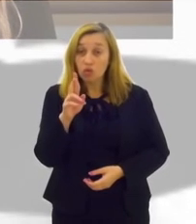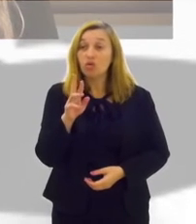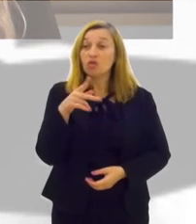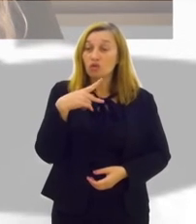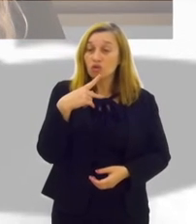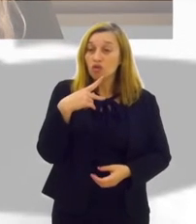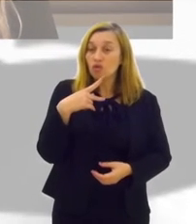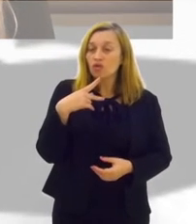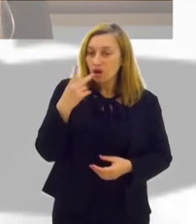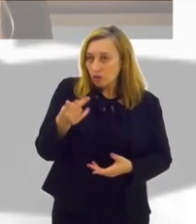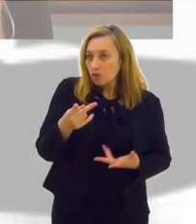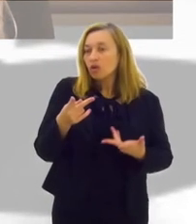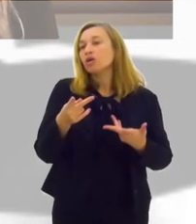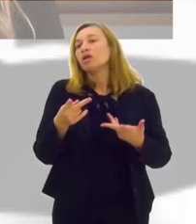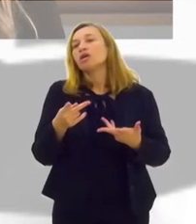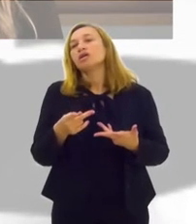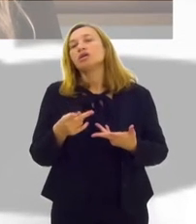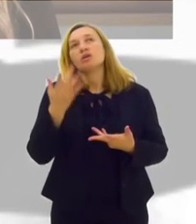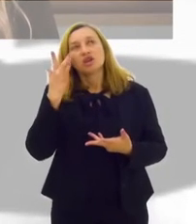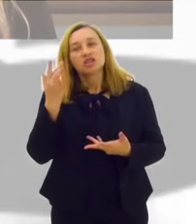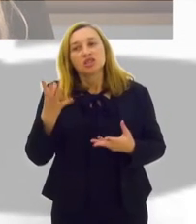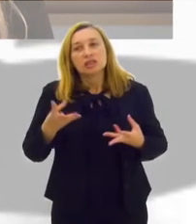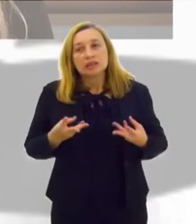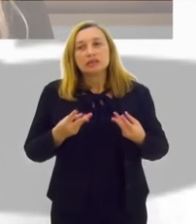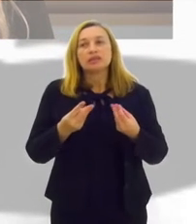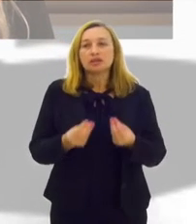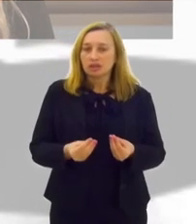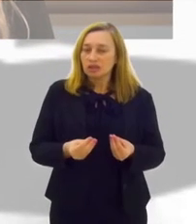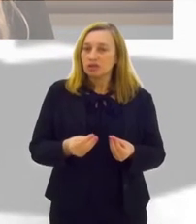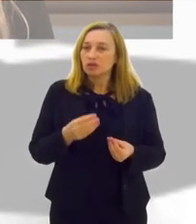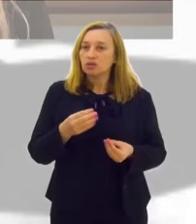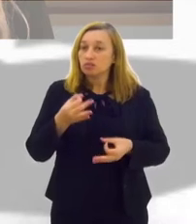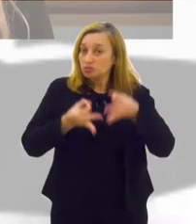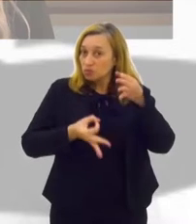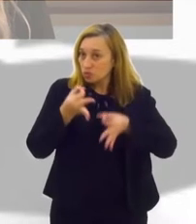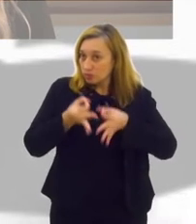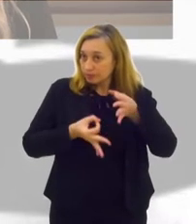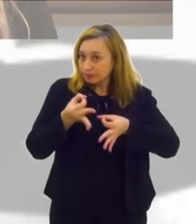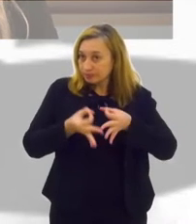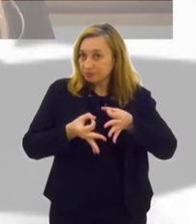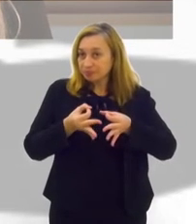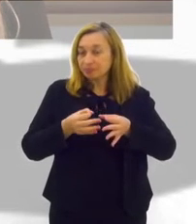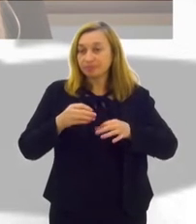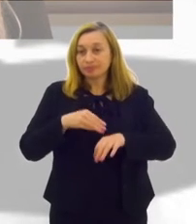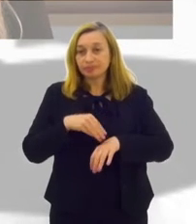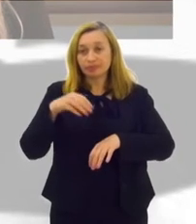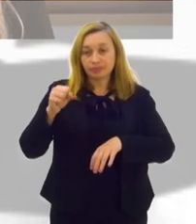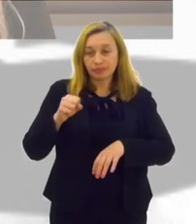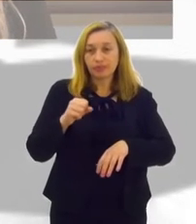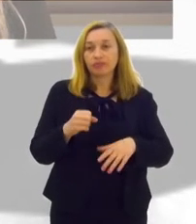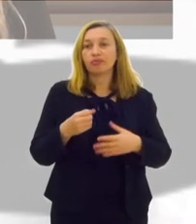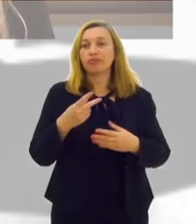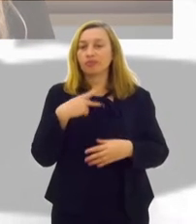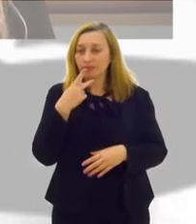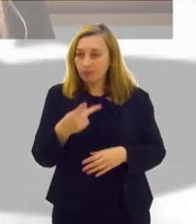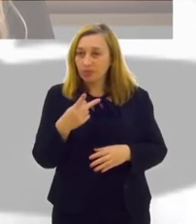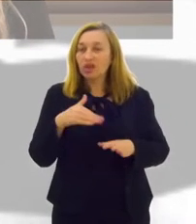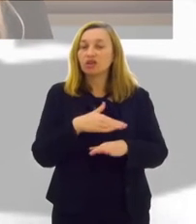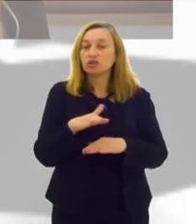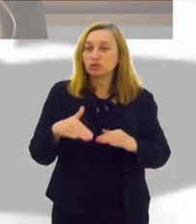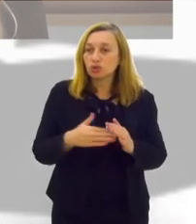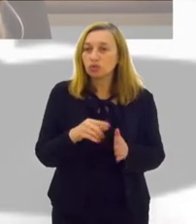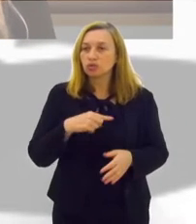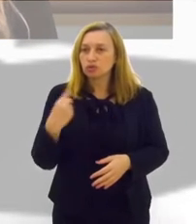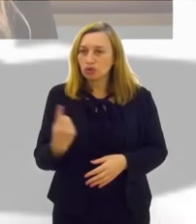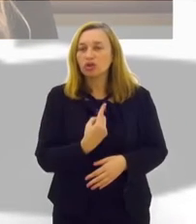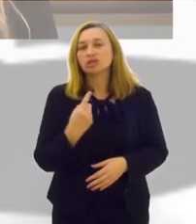mesmo ainda reiterou. Eu achei muito sensível do senhor, como juiz, né, como um magistrado, estar justamente dizendo o